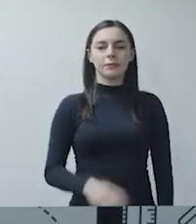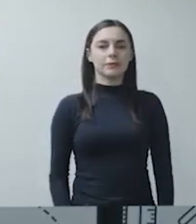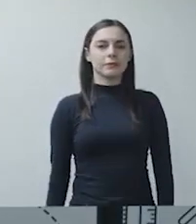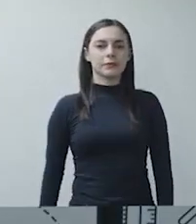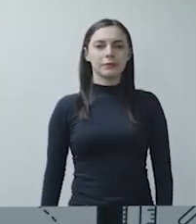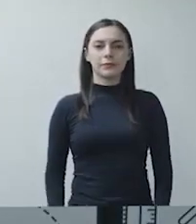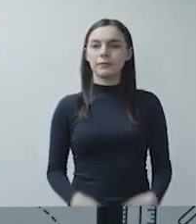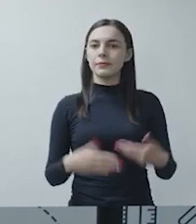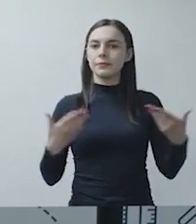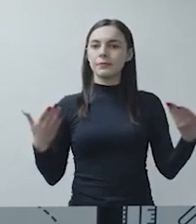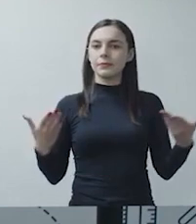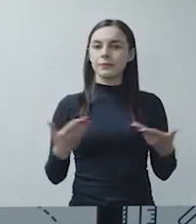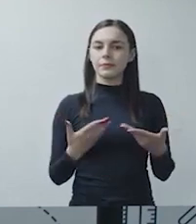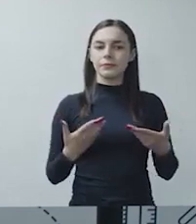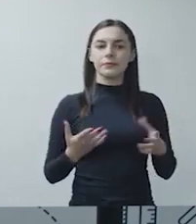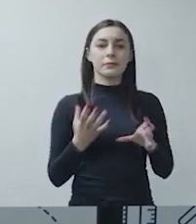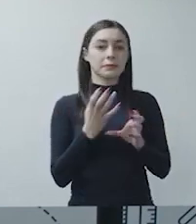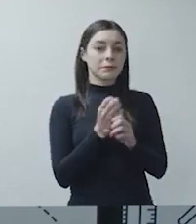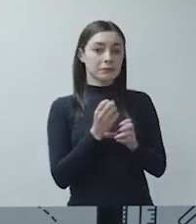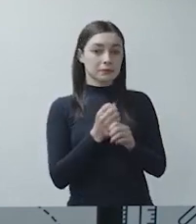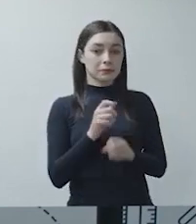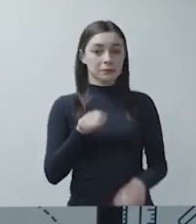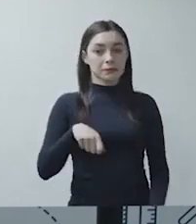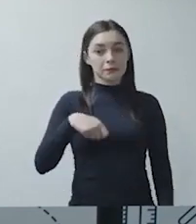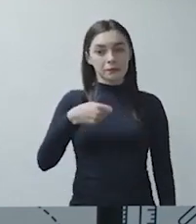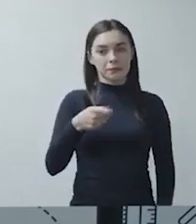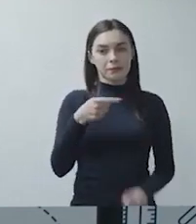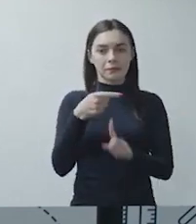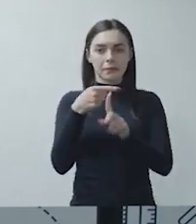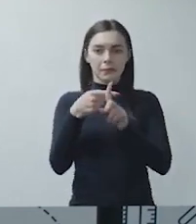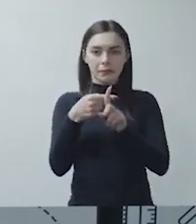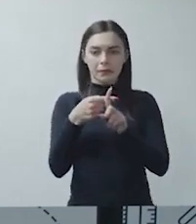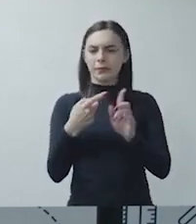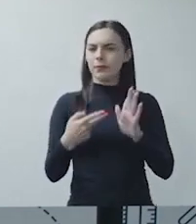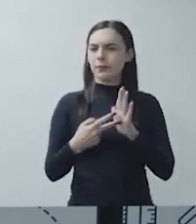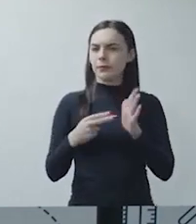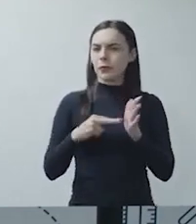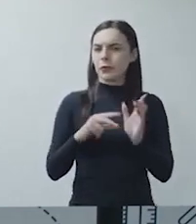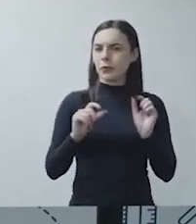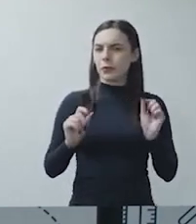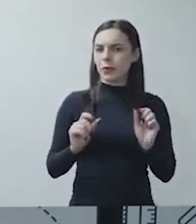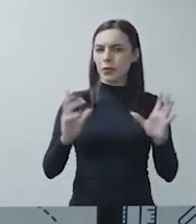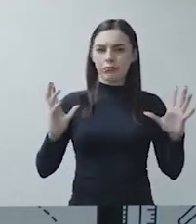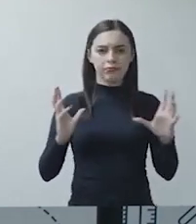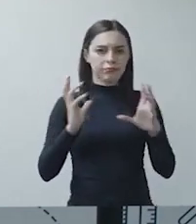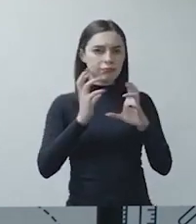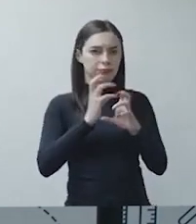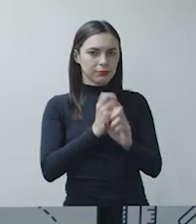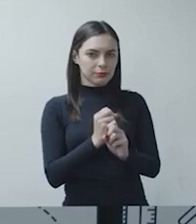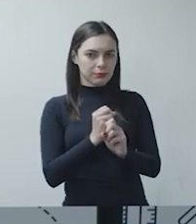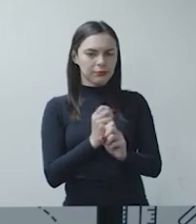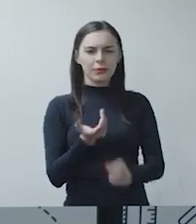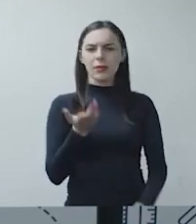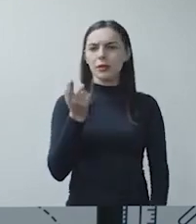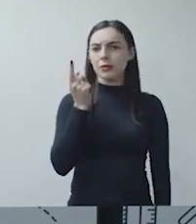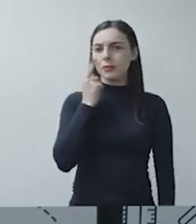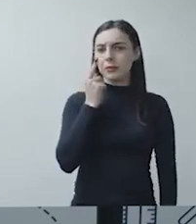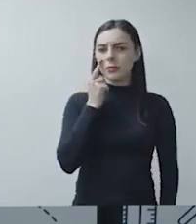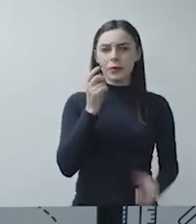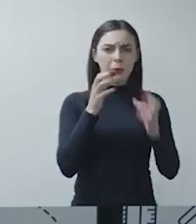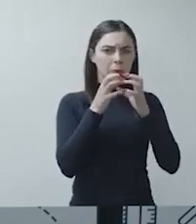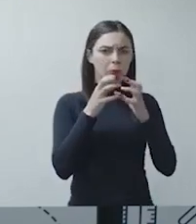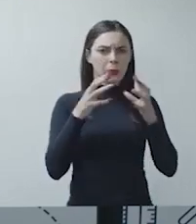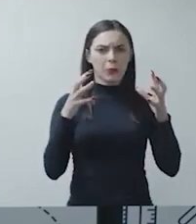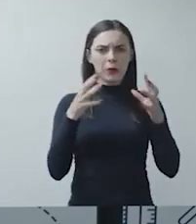ver a operação. Sinal de mais significa adição. Vamos ver quantos balões eu